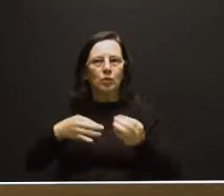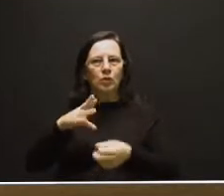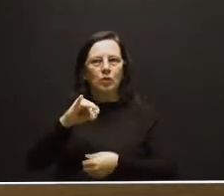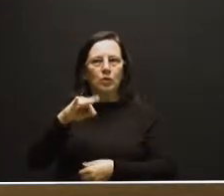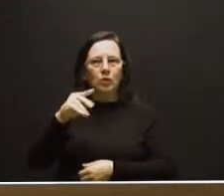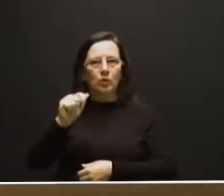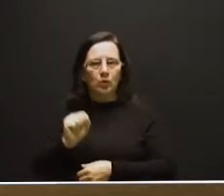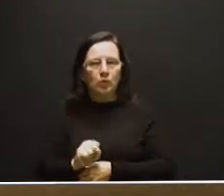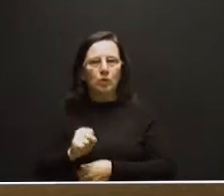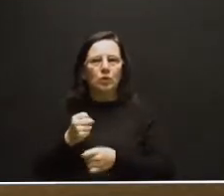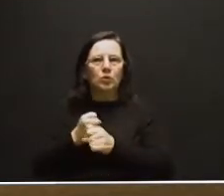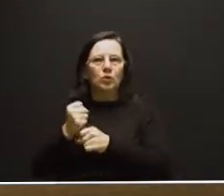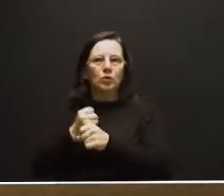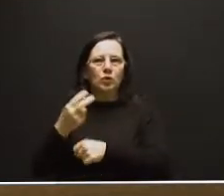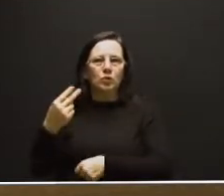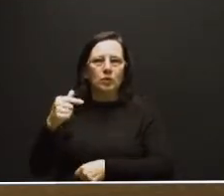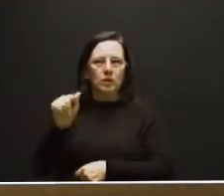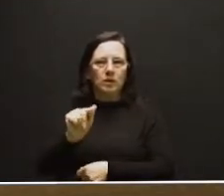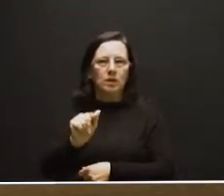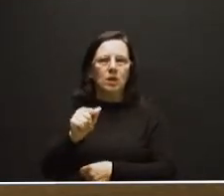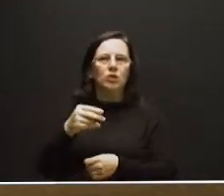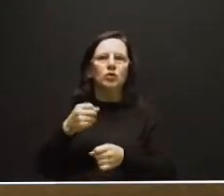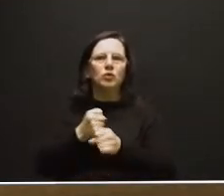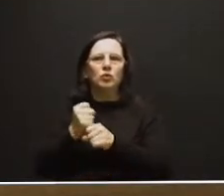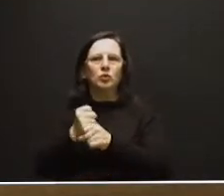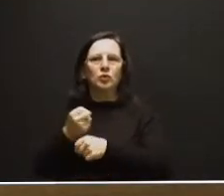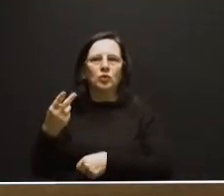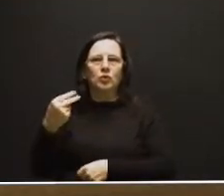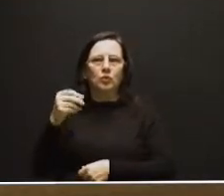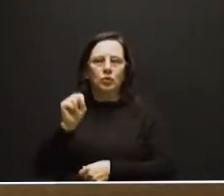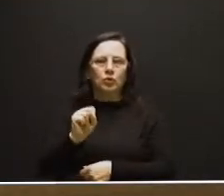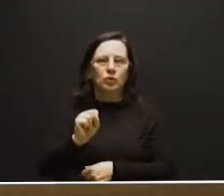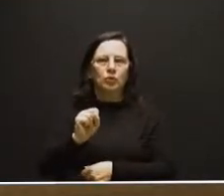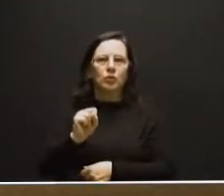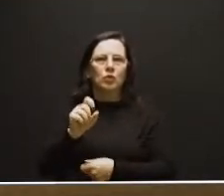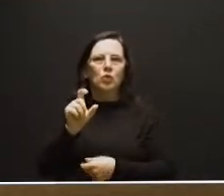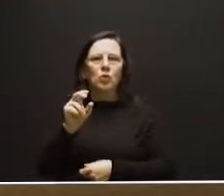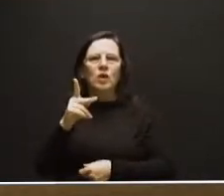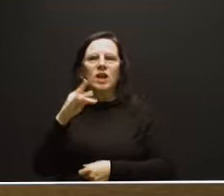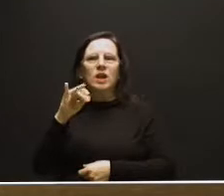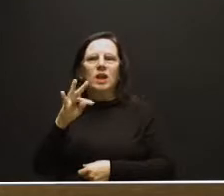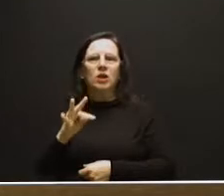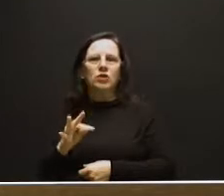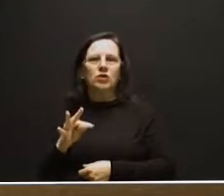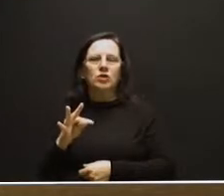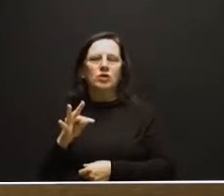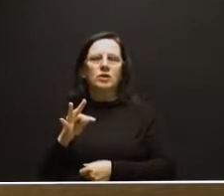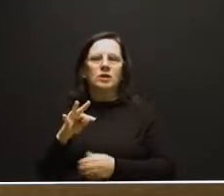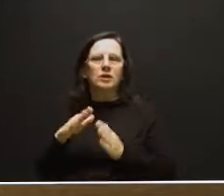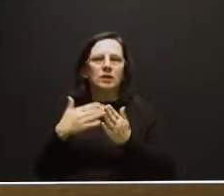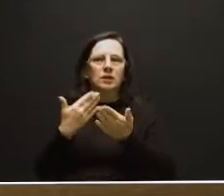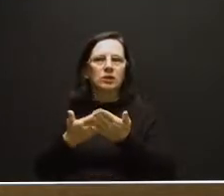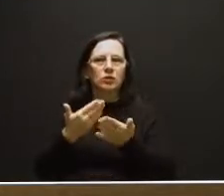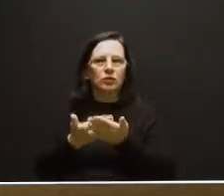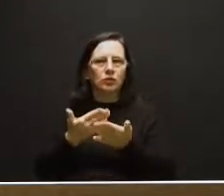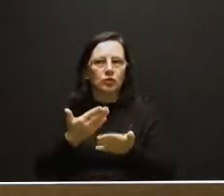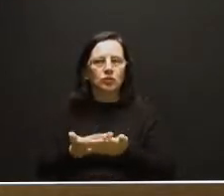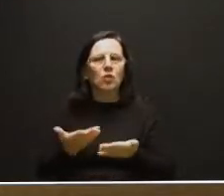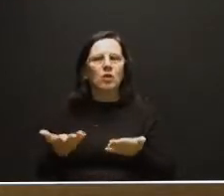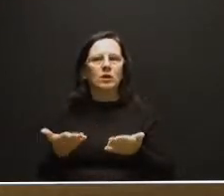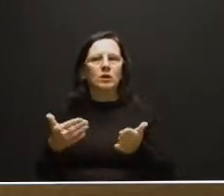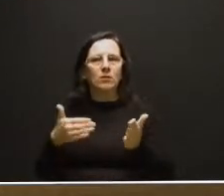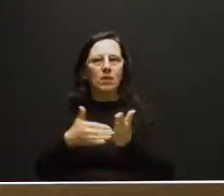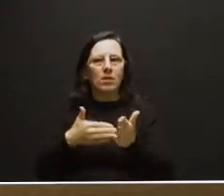18 sobre kit escolar e transporte escolar na cidade isso é passível até de intervenção